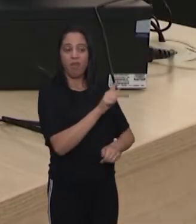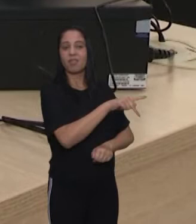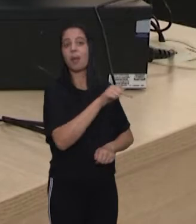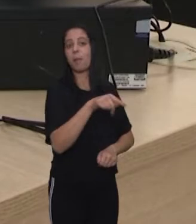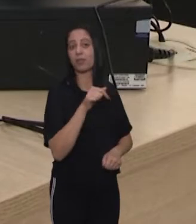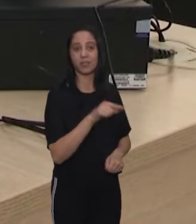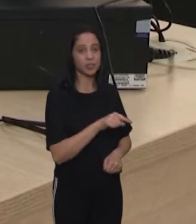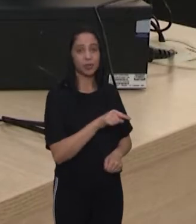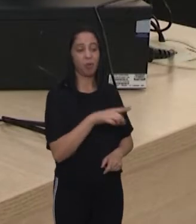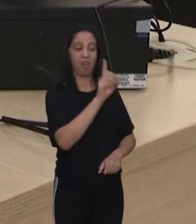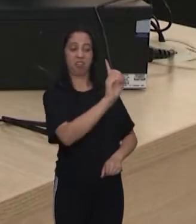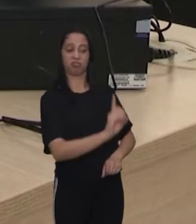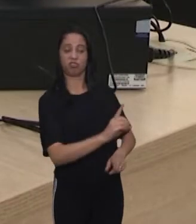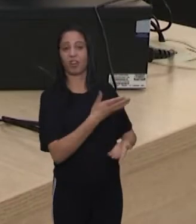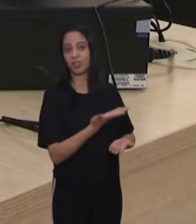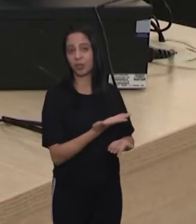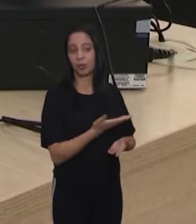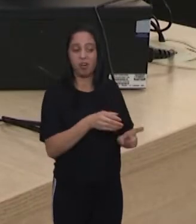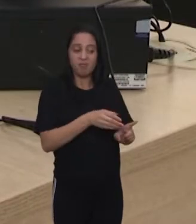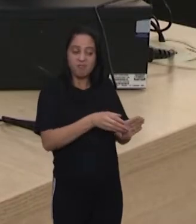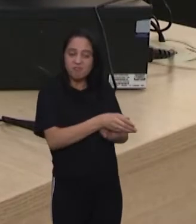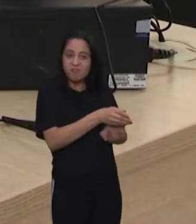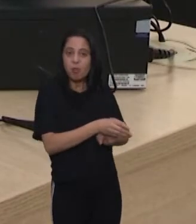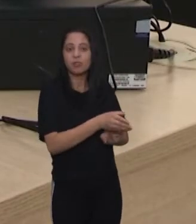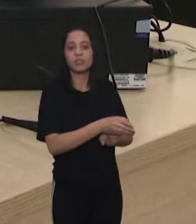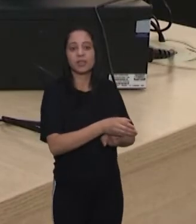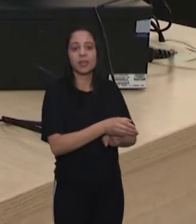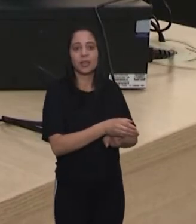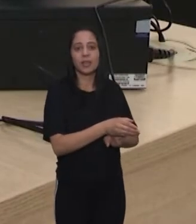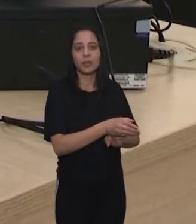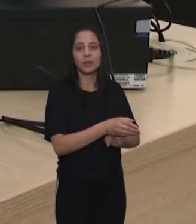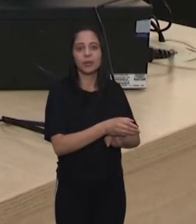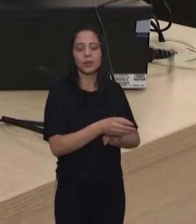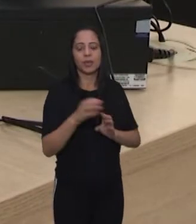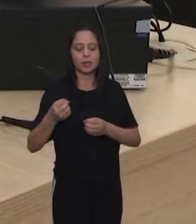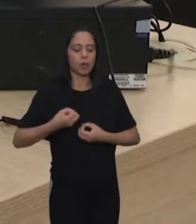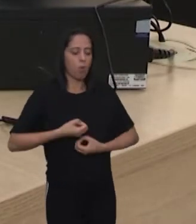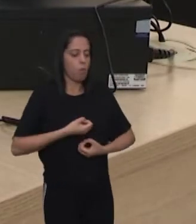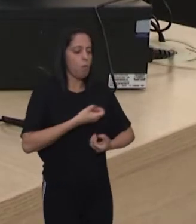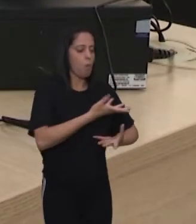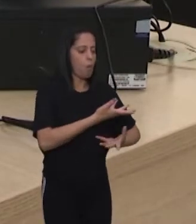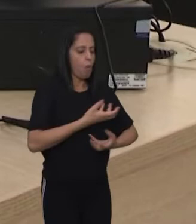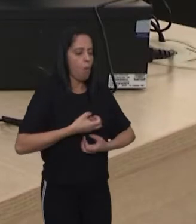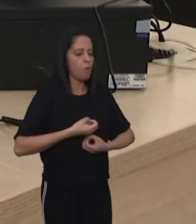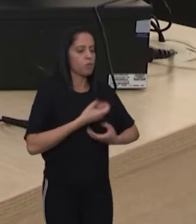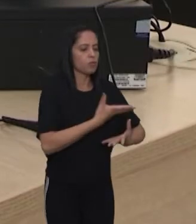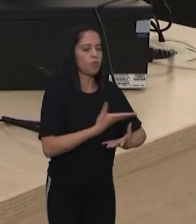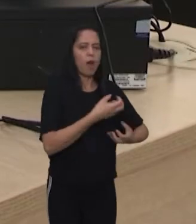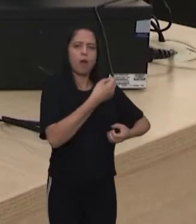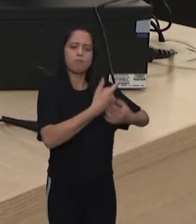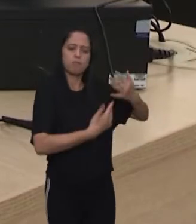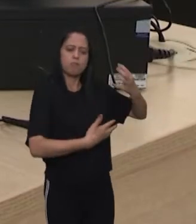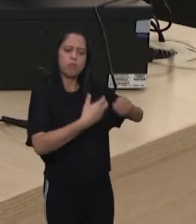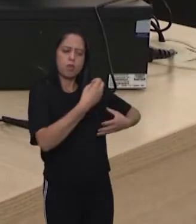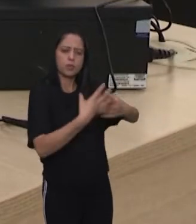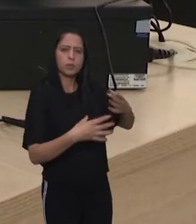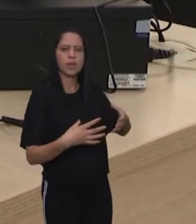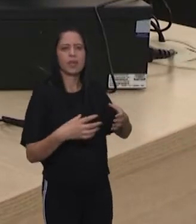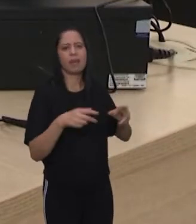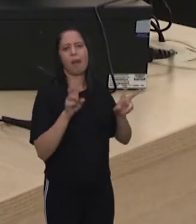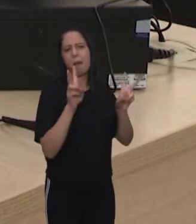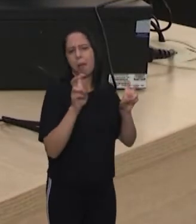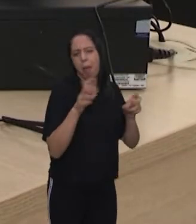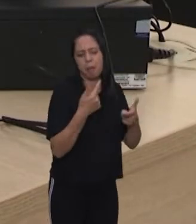ambiente com a professora com a diretora com orientadora para trazer situações do contexto familiar que todo mundo